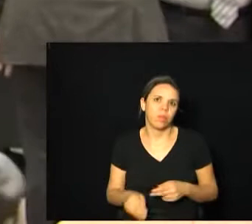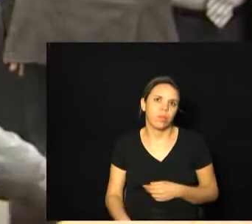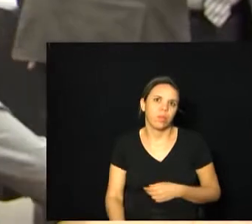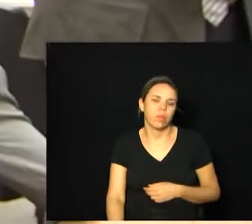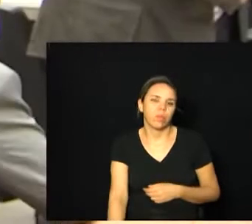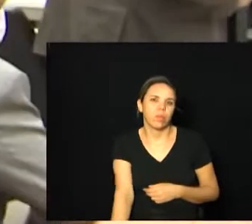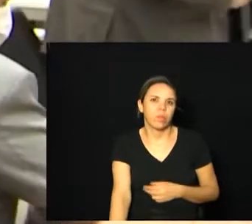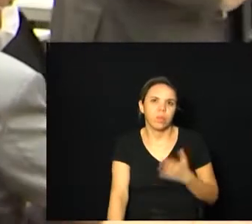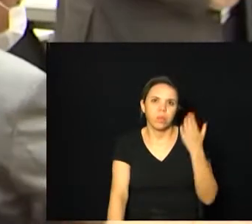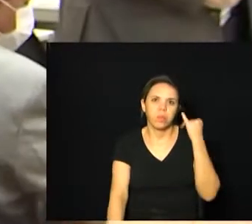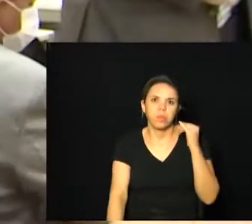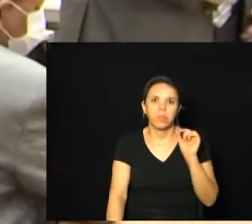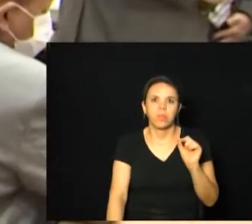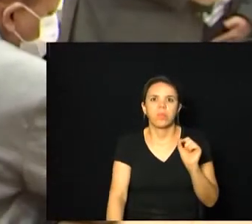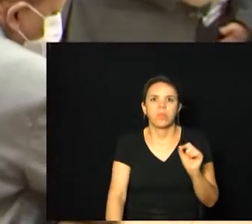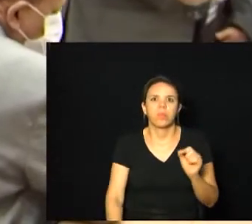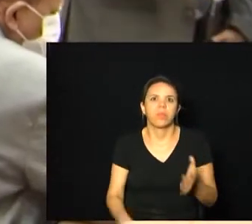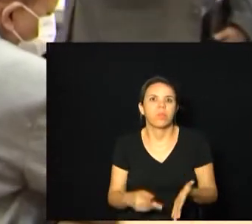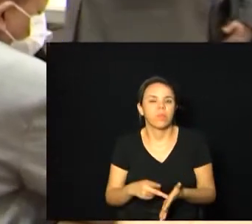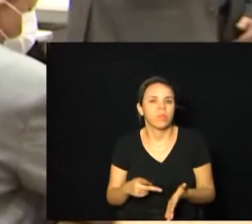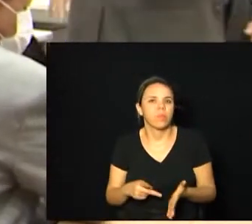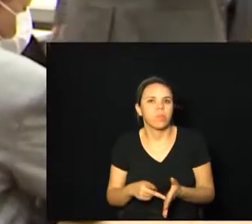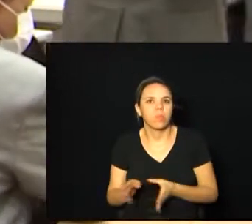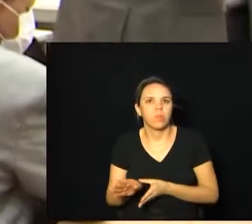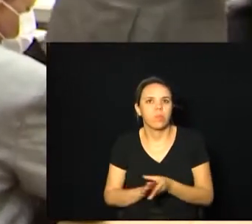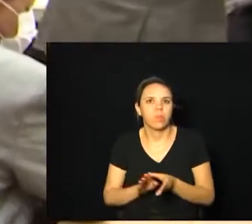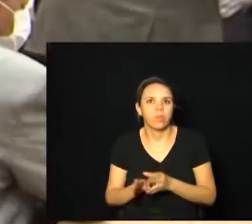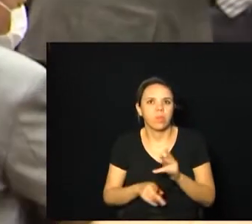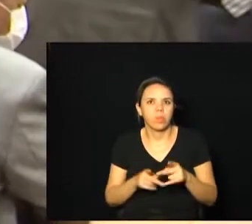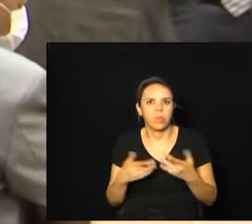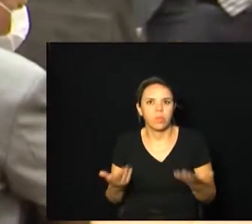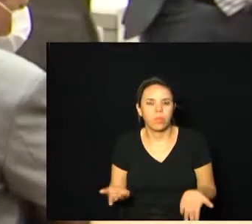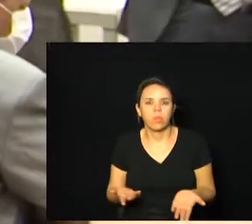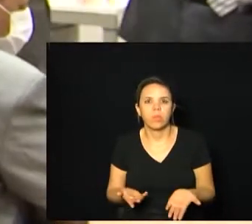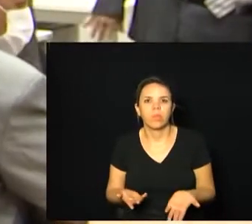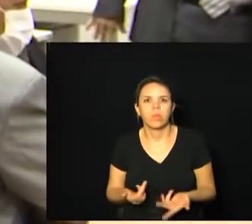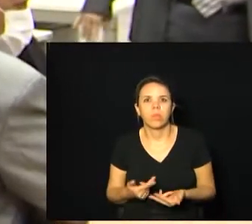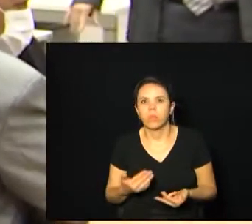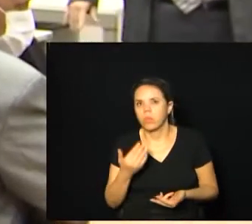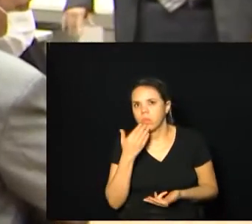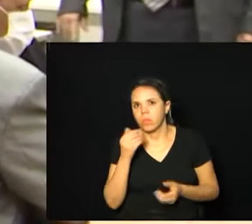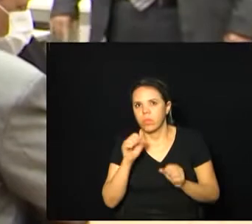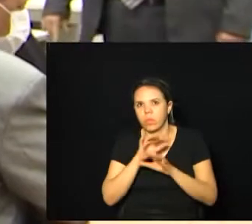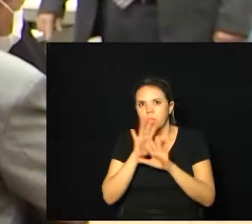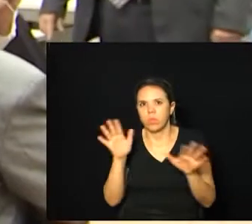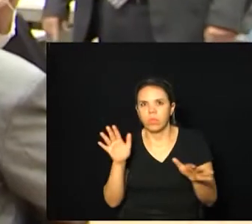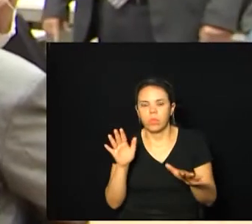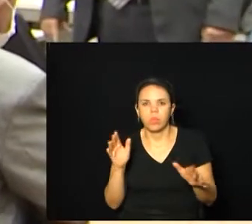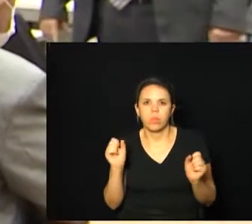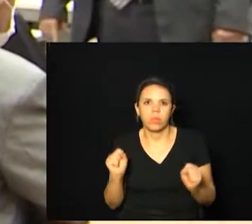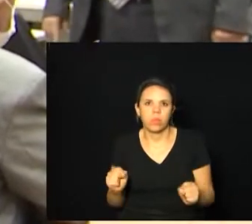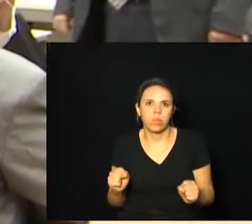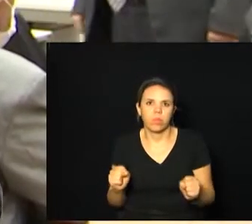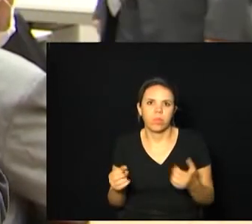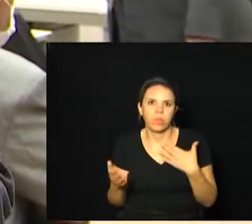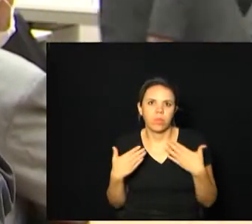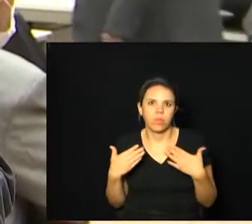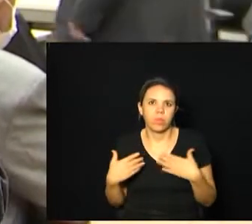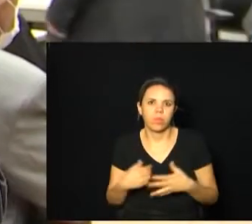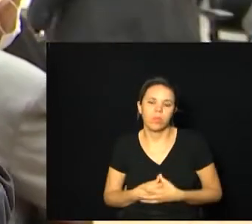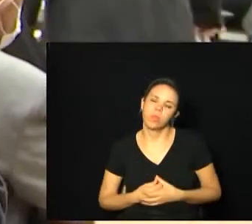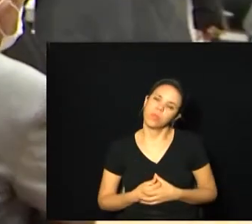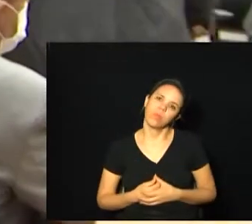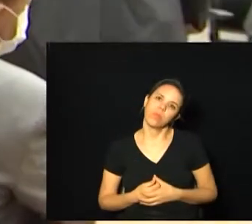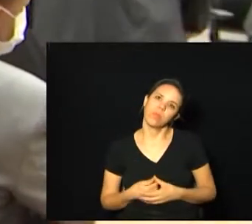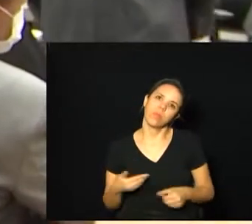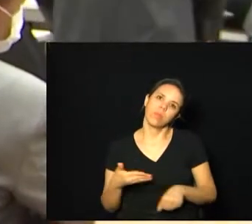pessoas ficam sabendo, a não ser, na verdade, os conselheiros. Então é algo que eu peço transparência e que possa ser debatido